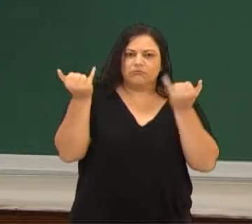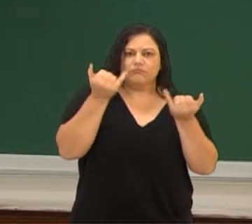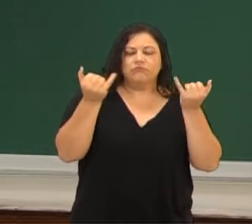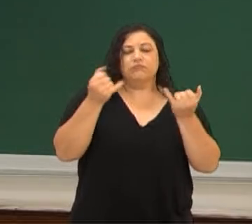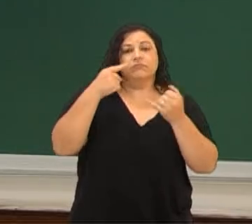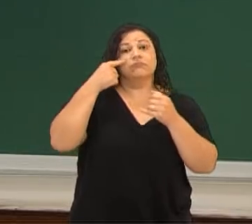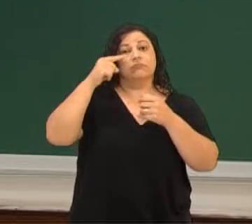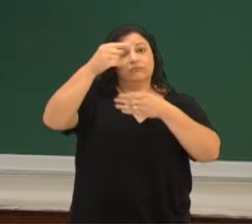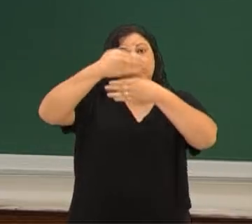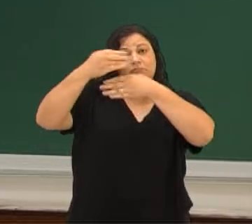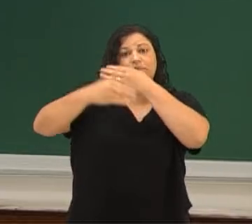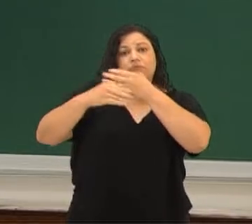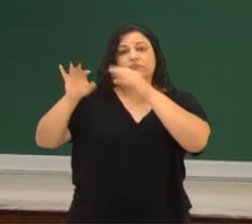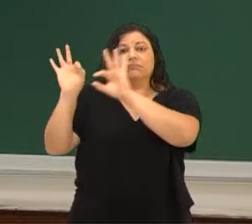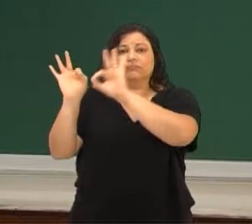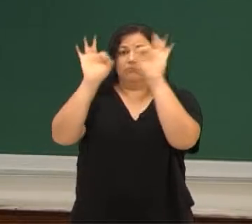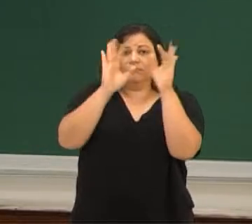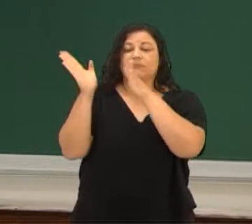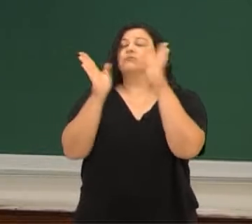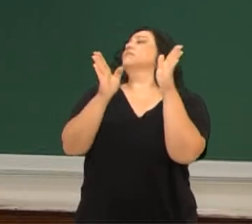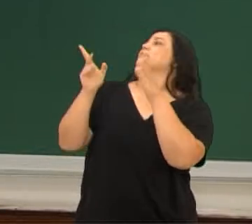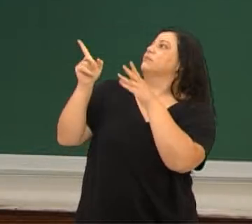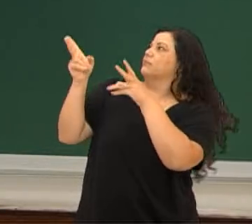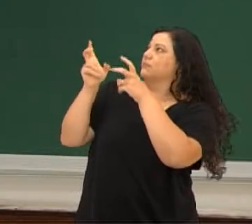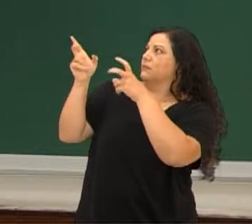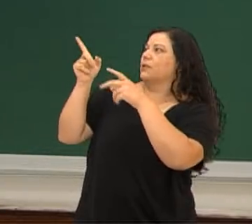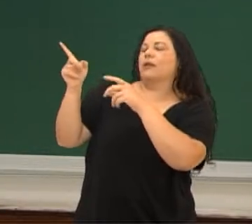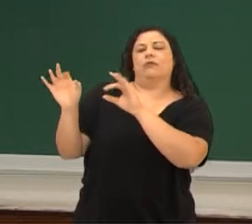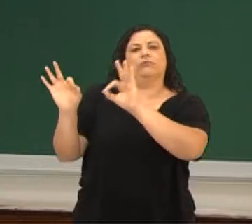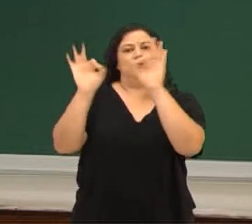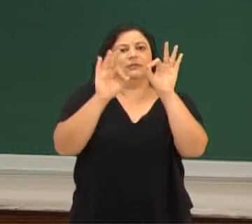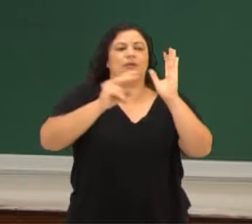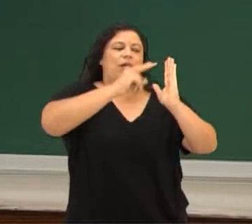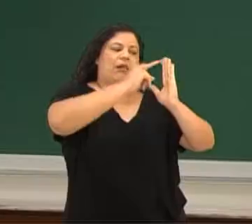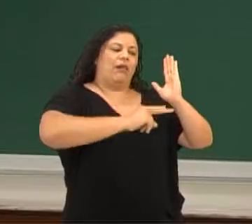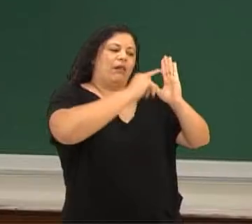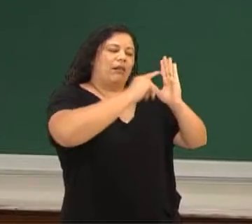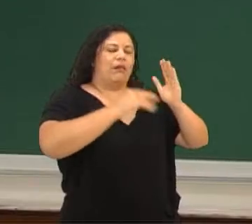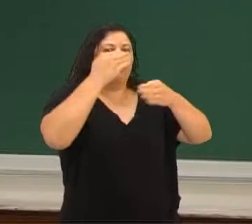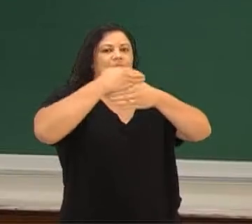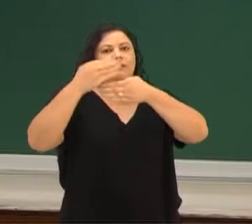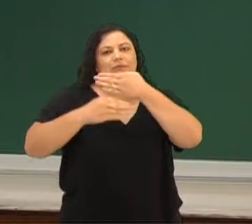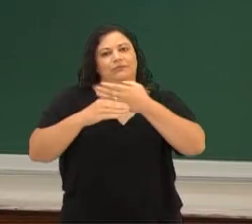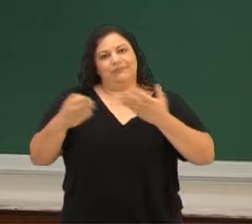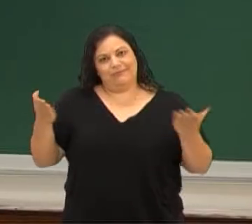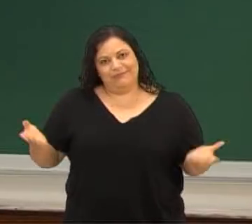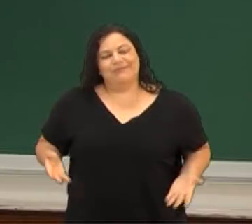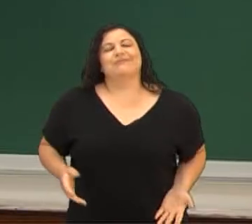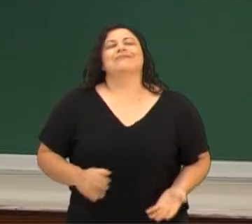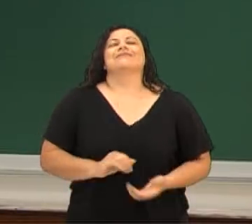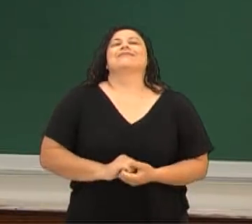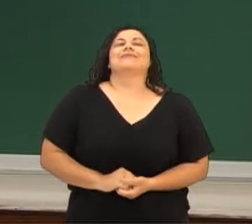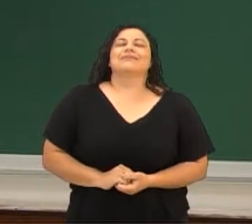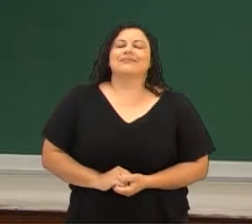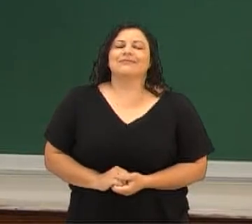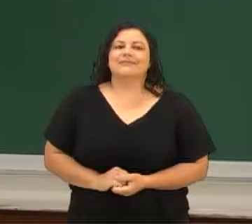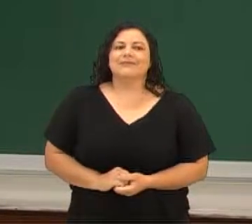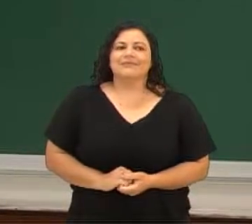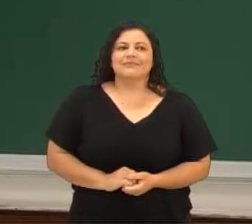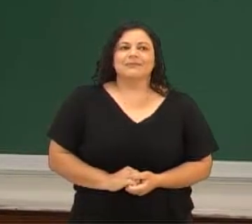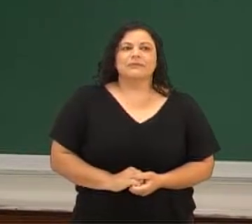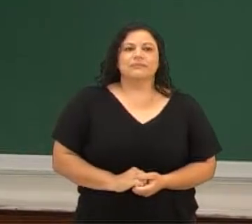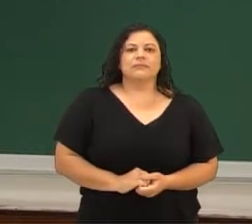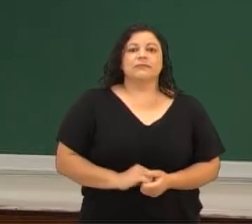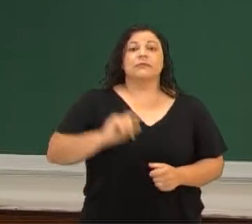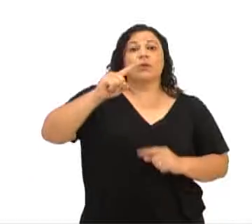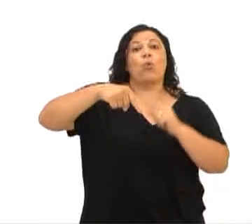uma olhada lá no material, vocês têm acesso a essa aula, né? Senão a gente fica só na leitura aqui dos slides, não tem como. Aqui